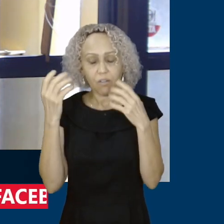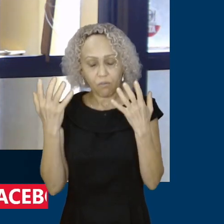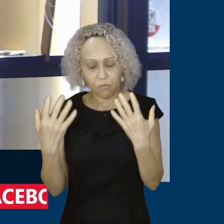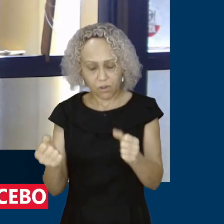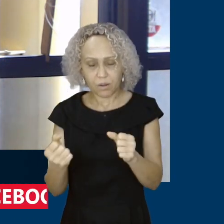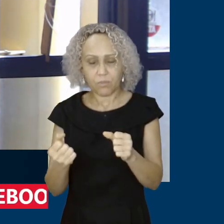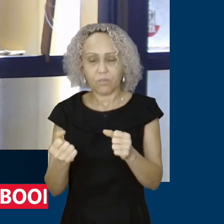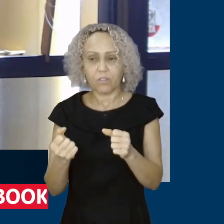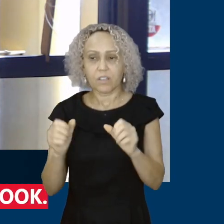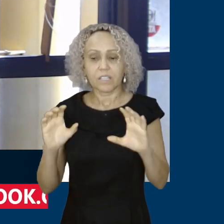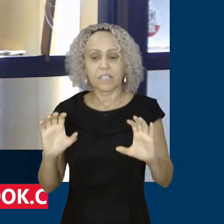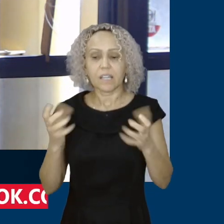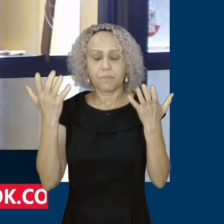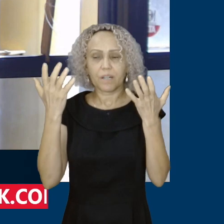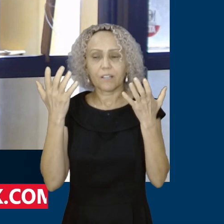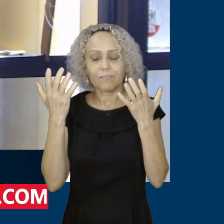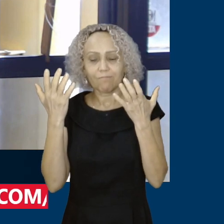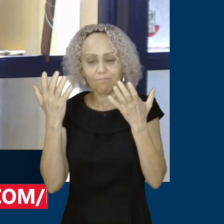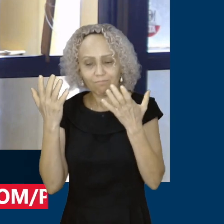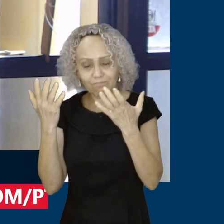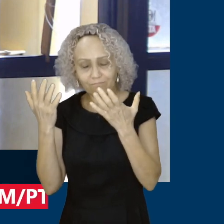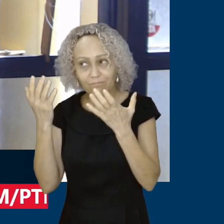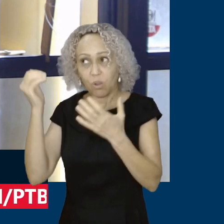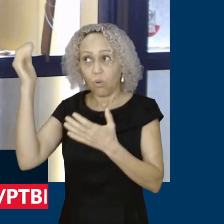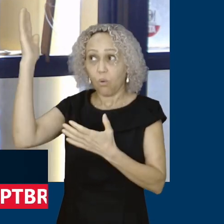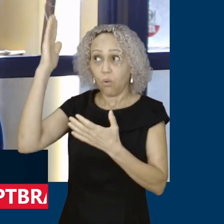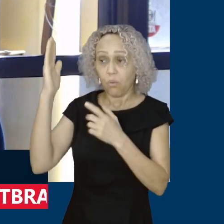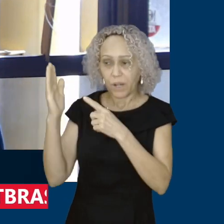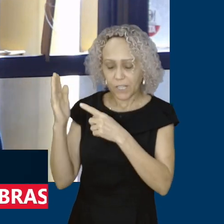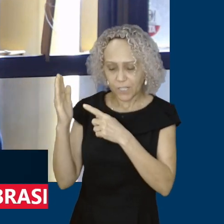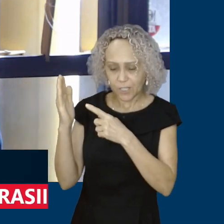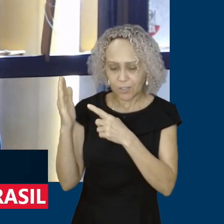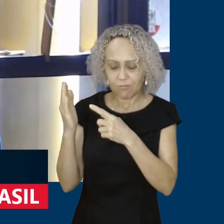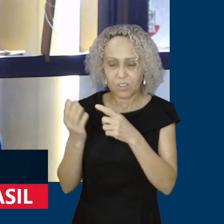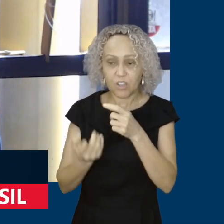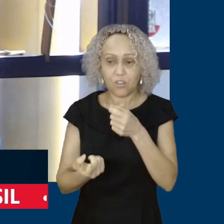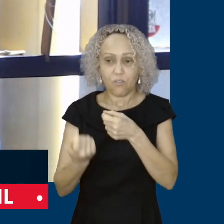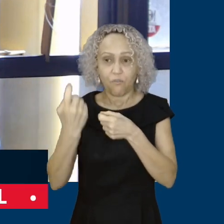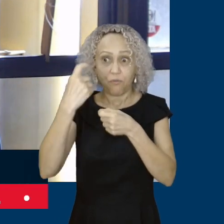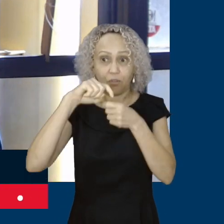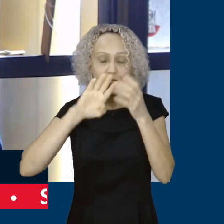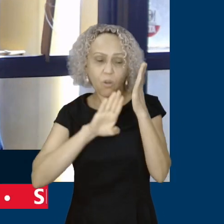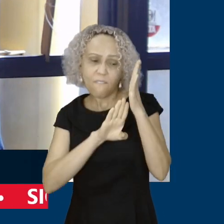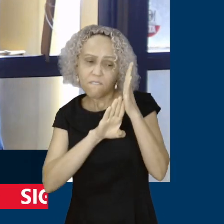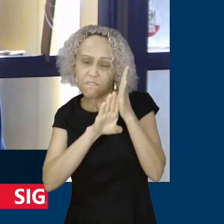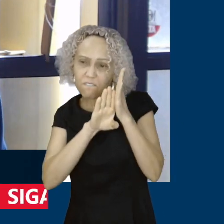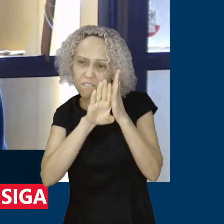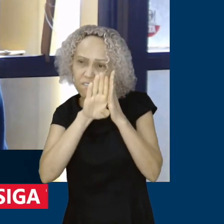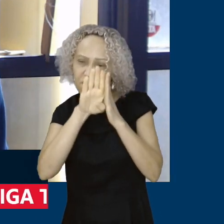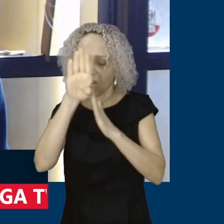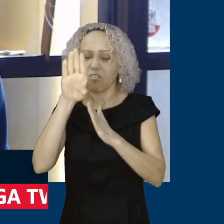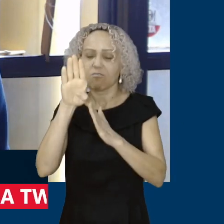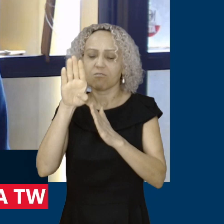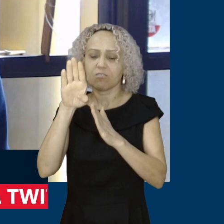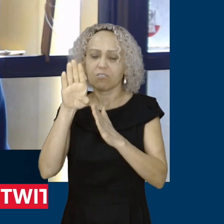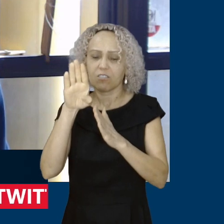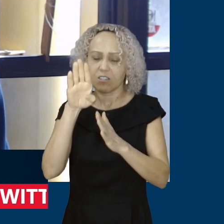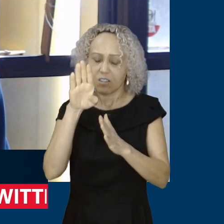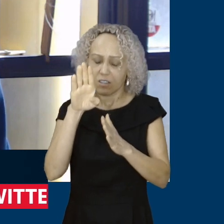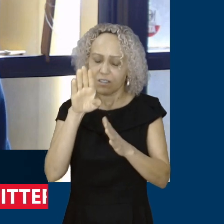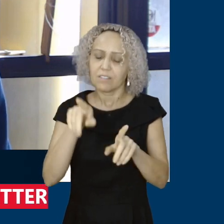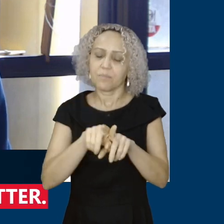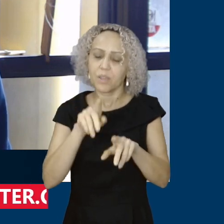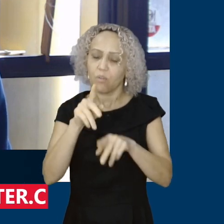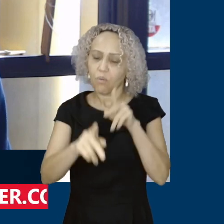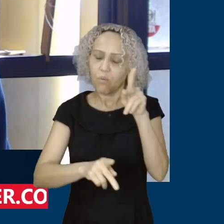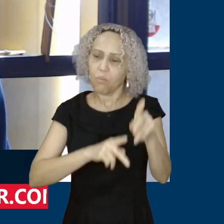carinho e celebrando, porque o Brasil tomou o seu rumo e voltou para o povo brasileiro, que é o mais importante, mas